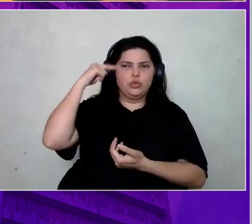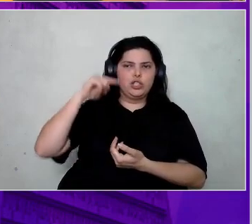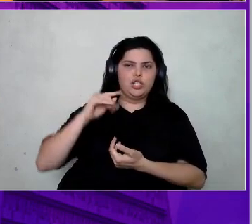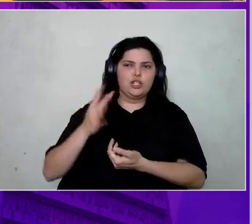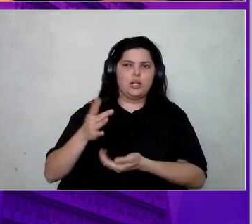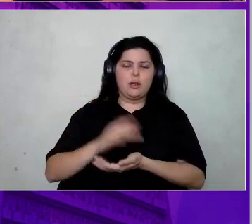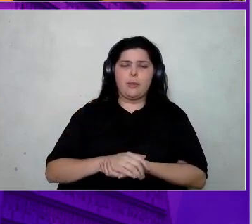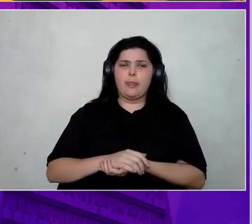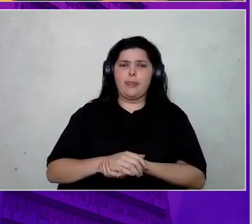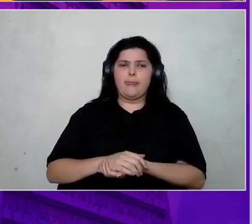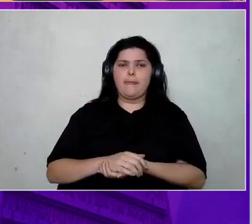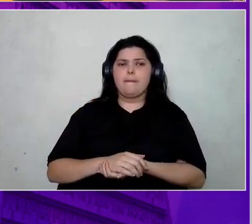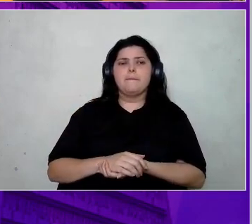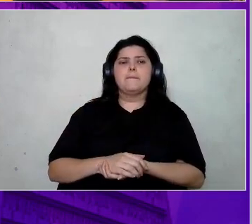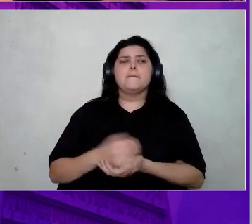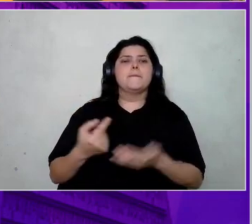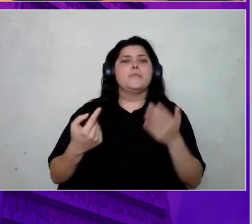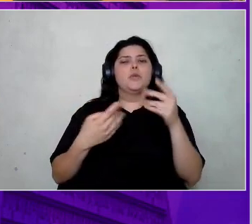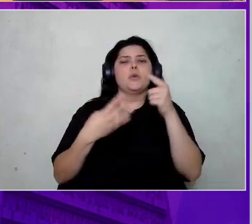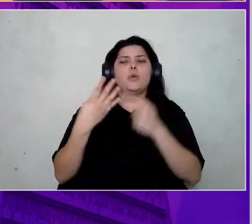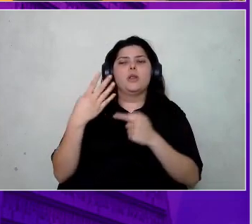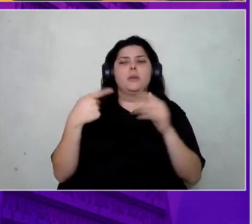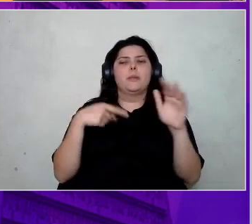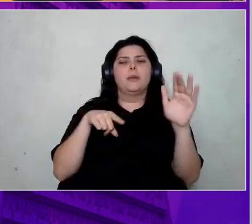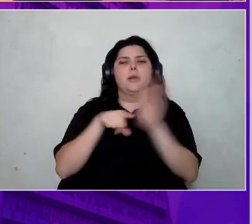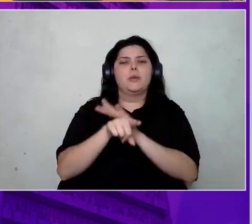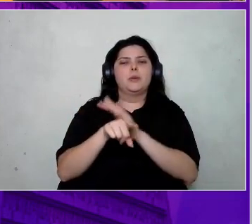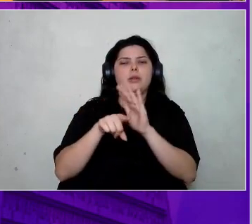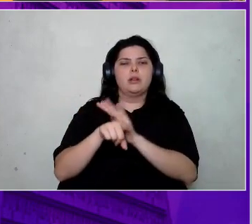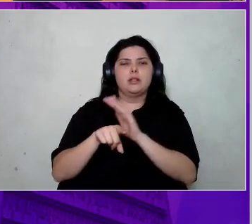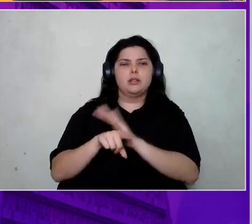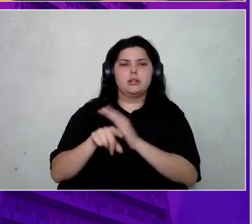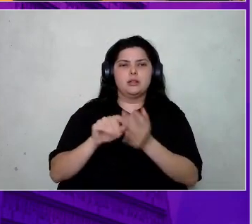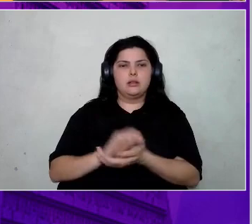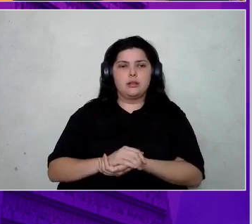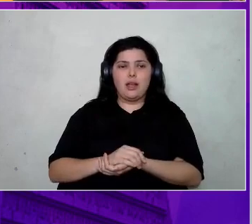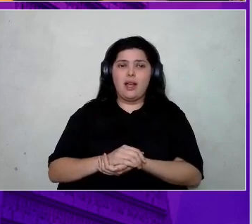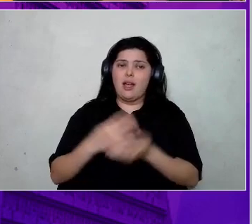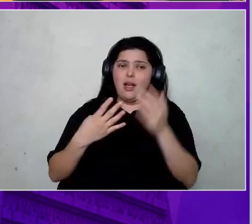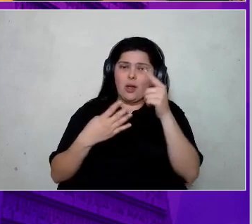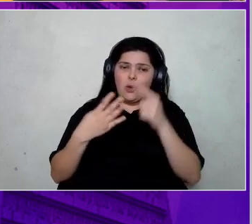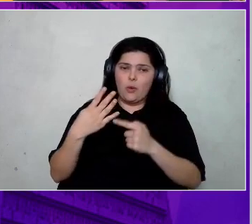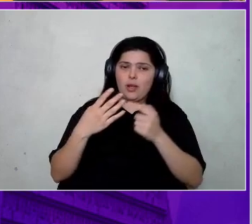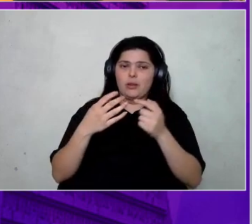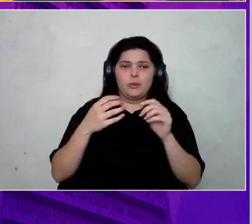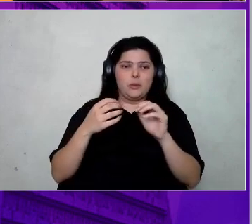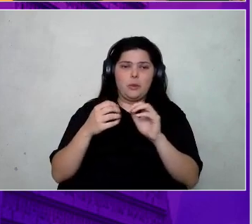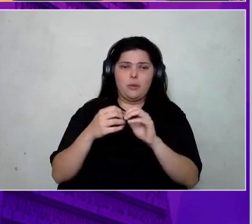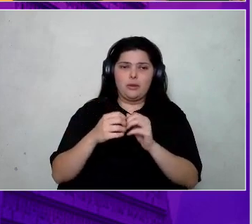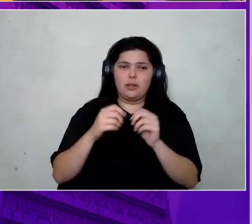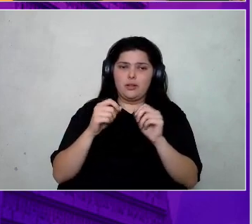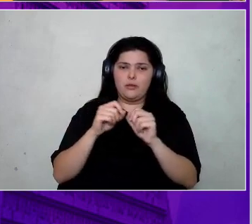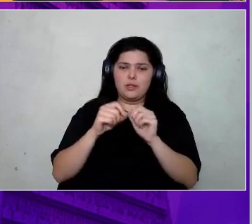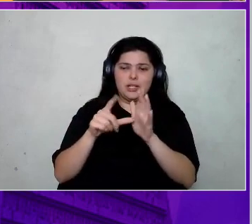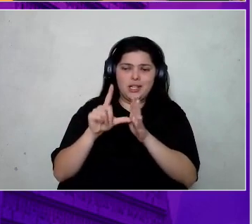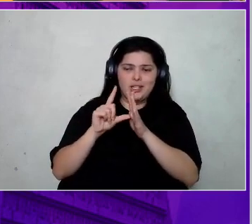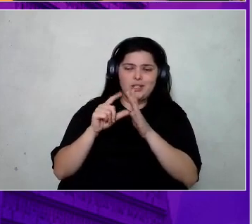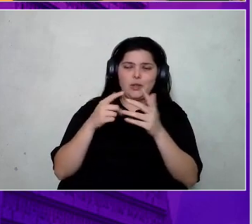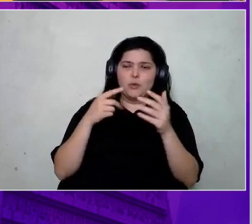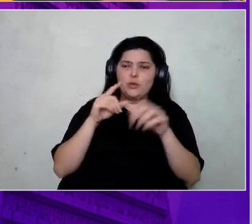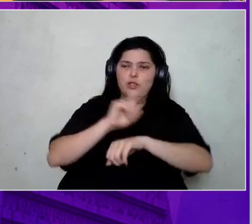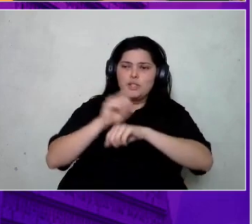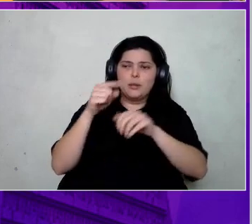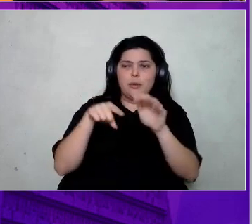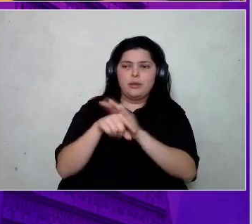foi a pergunta, as 4 perguntas que eu fiz para as pessoas? Aquelas 4 ali. Eu passei a tarde, o dia inteiro perguntando para o desenvolvedor, para